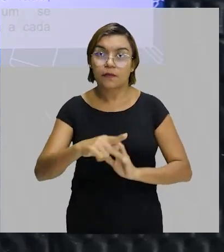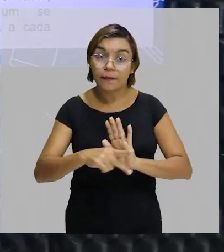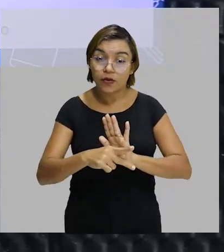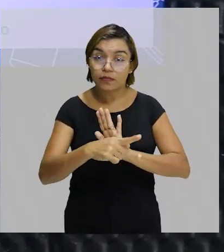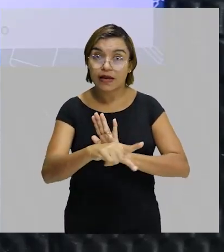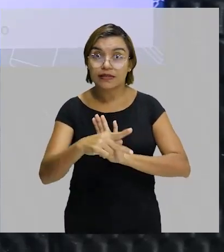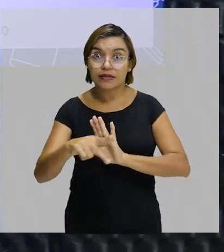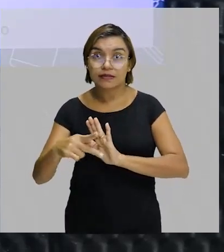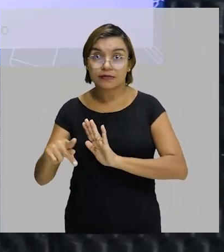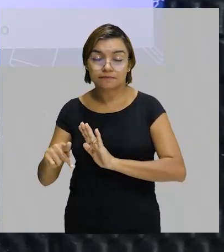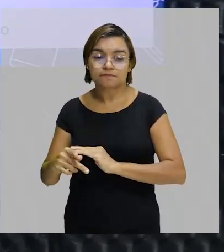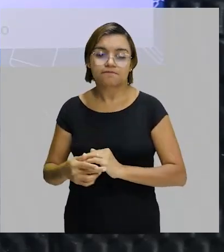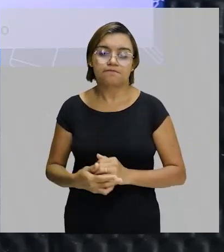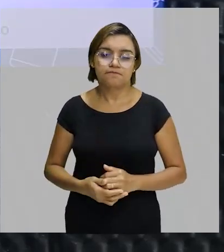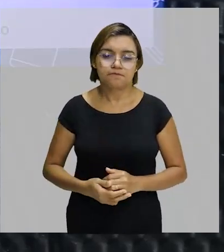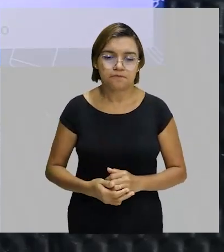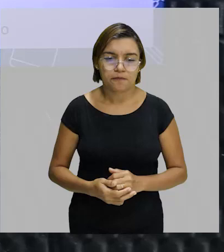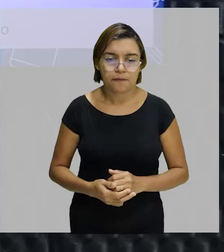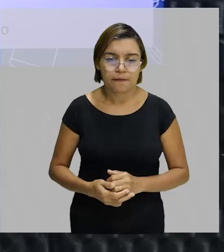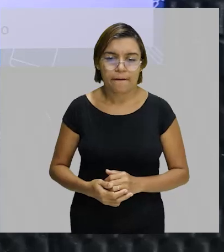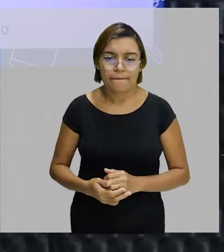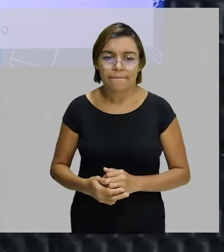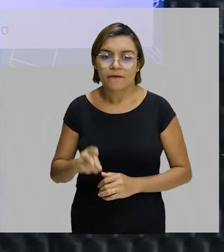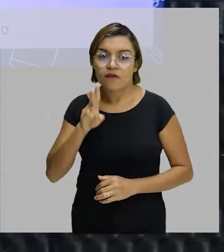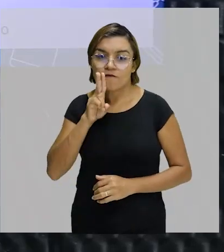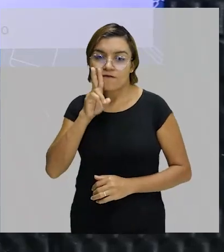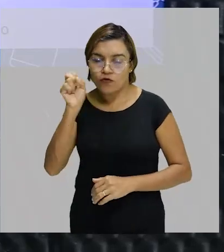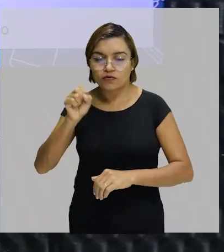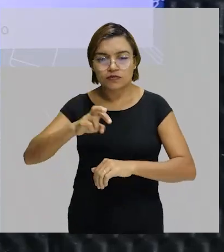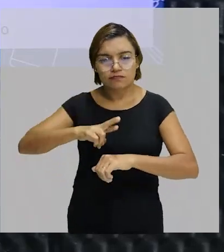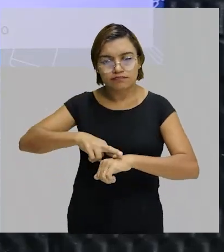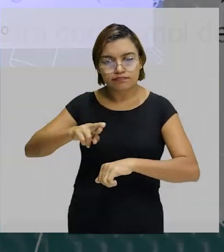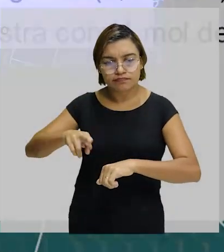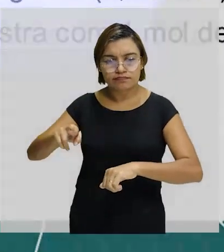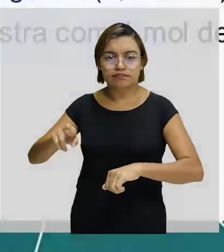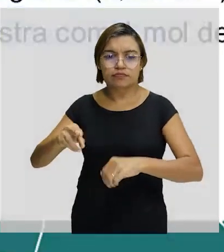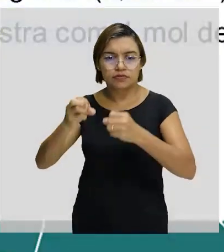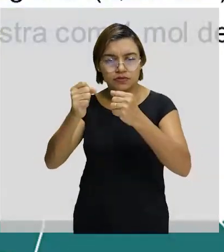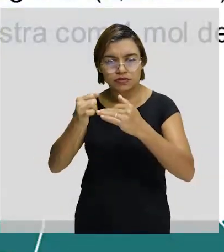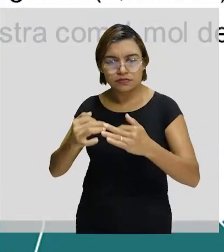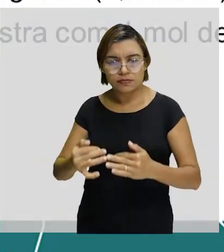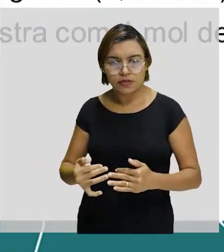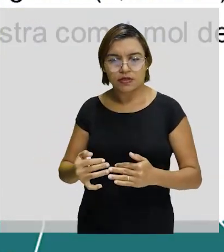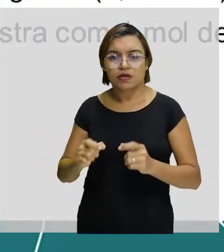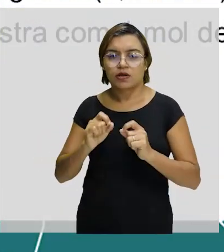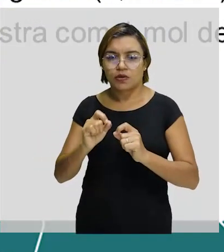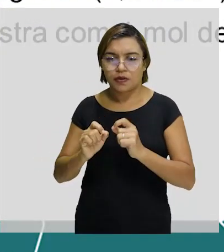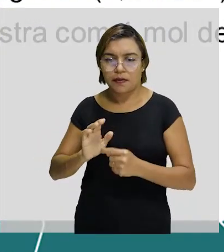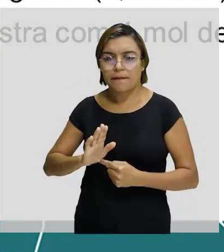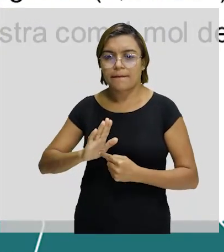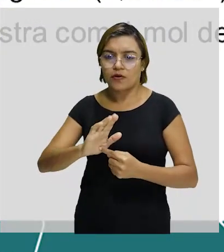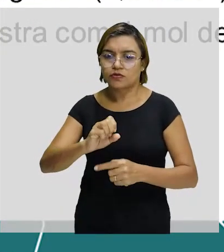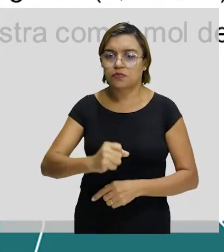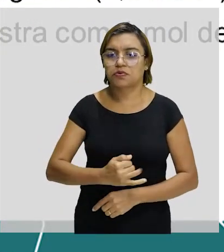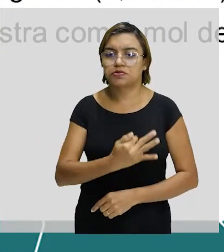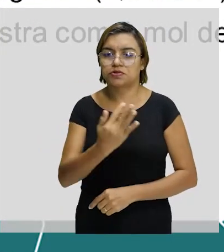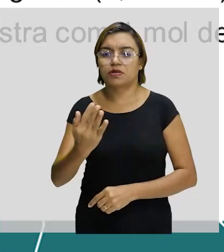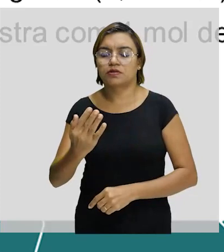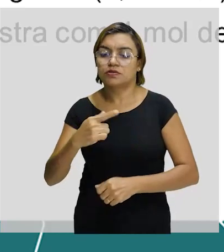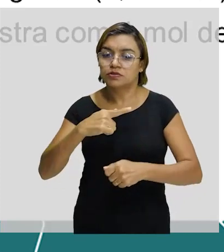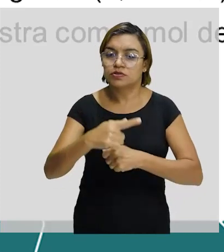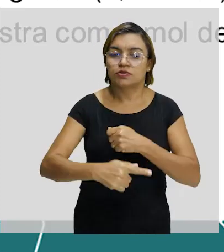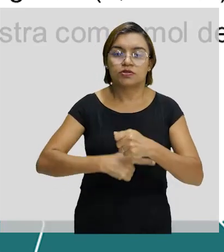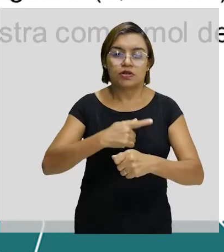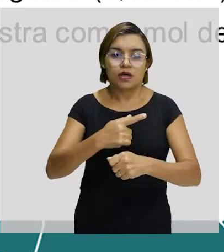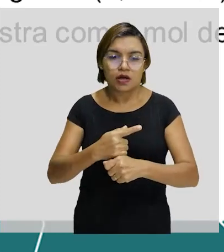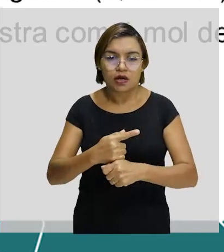próprio. Intensidade radioativa. Trata-se de uma grandeza que indica a quantidade de átomos